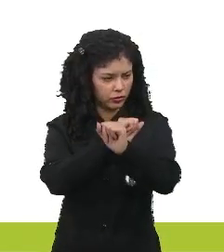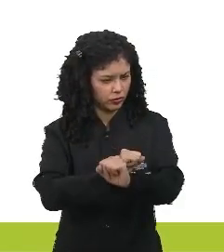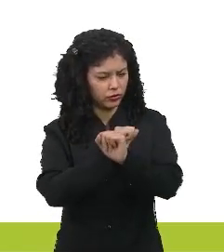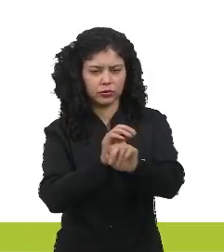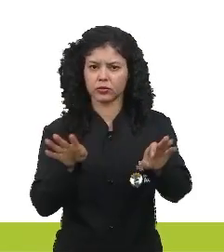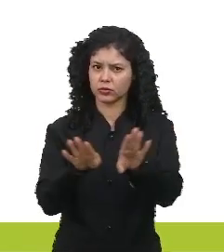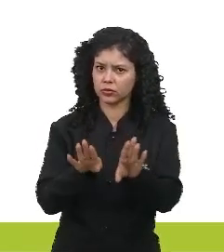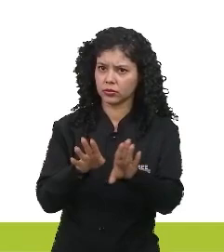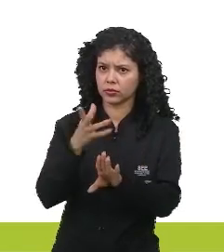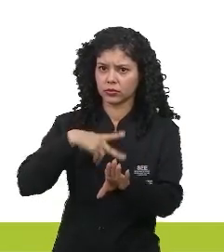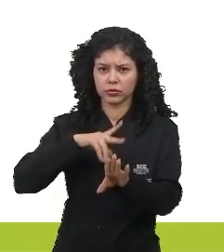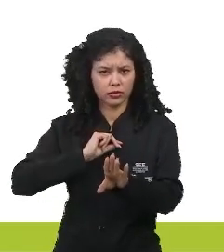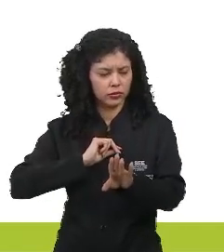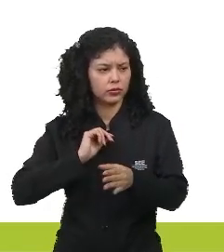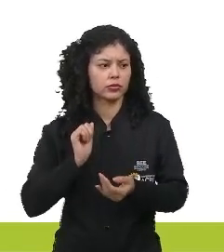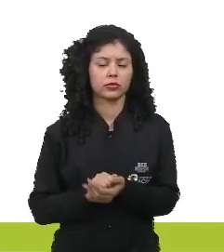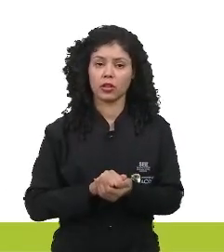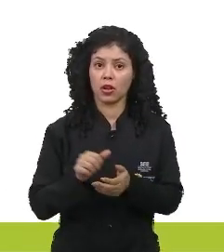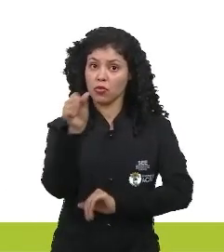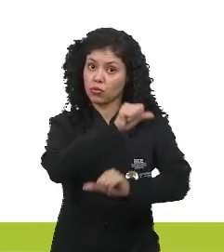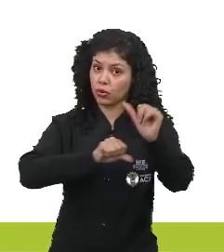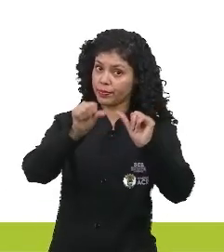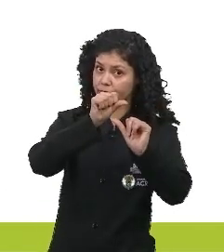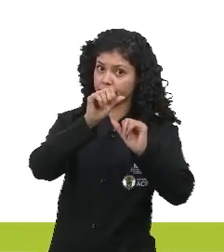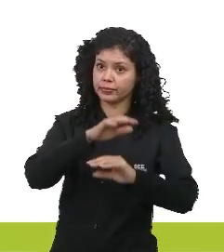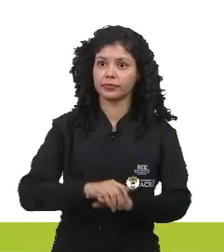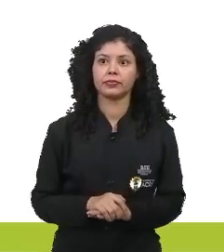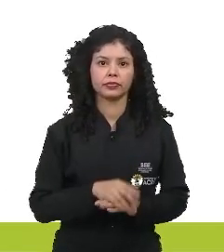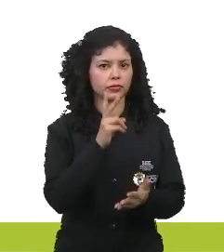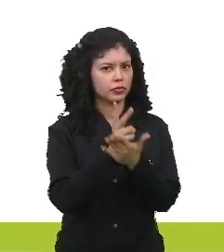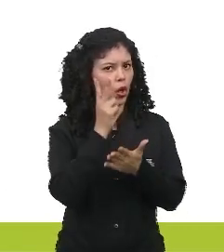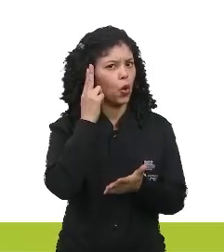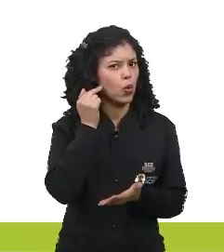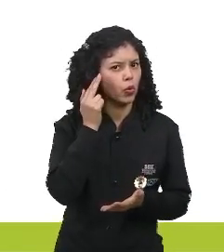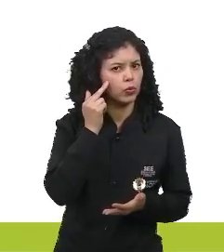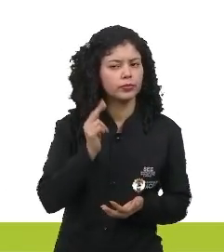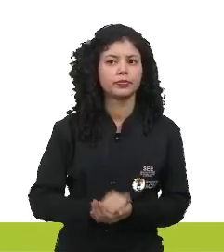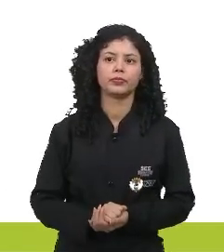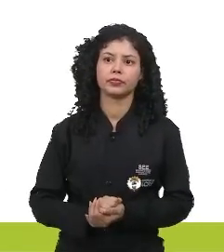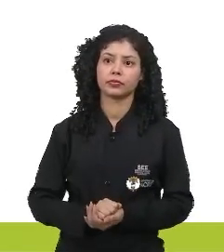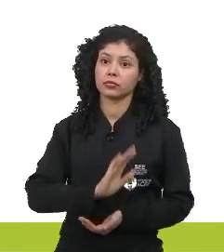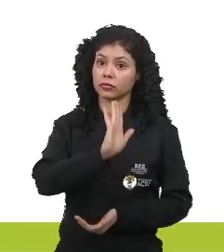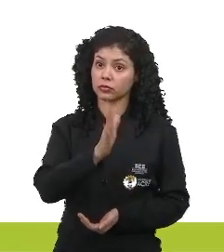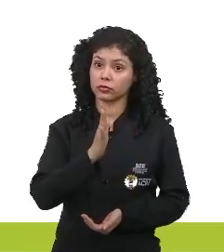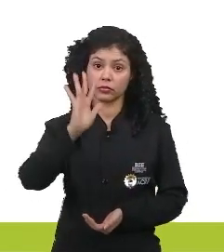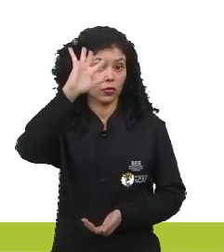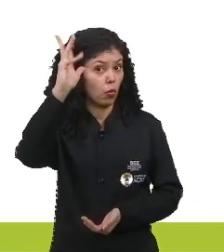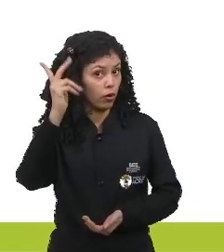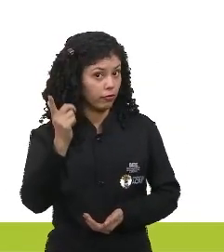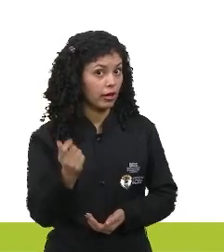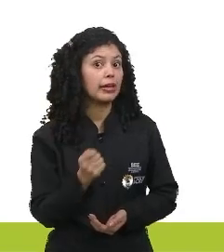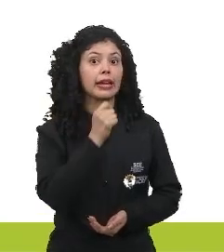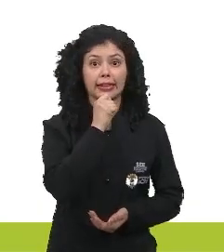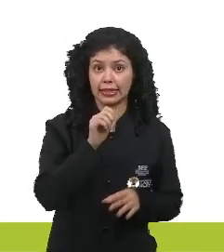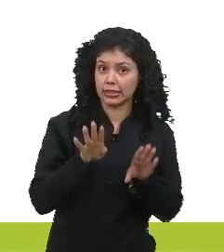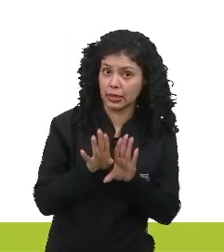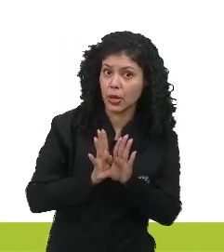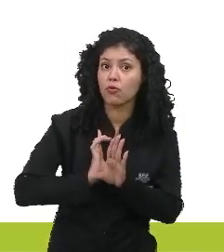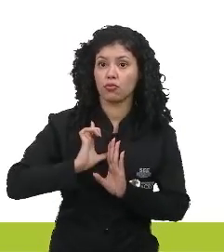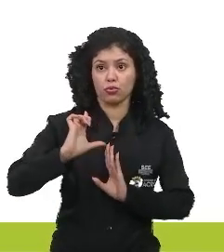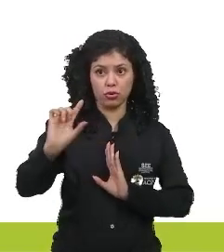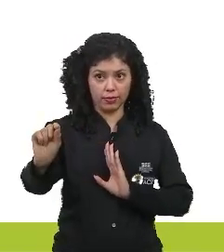escravidão portuguesa e vice-versa. Isso tudo era muito comum. Já o africano, além de também